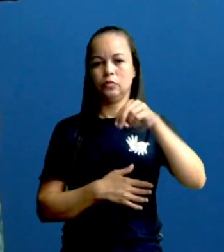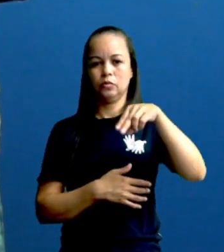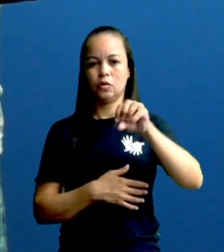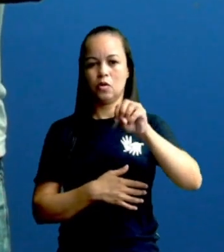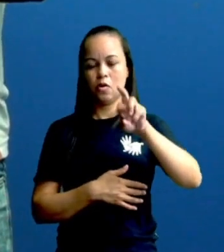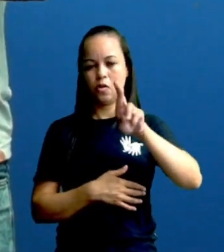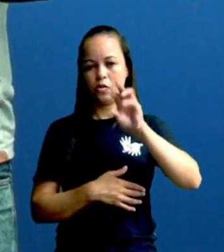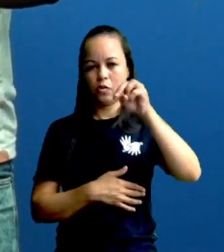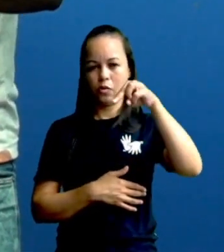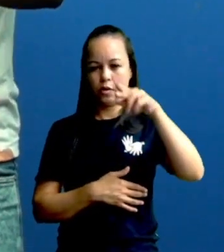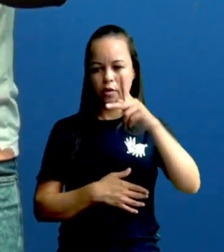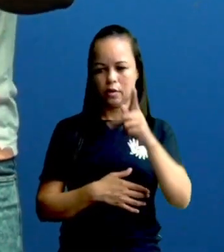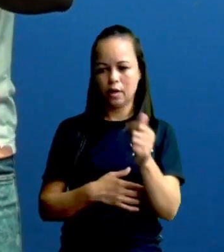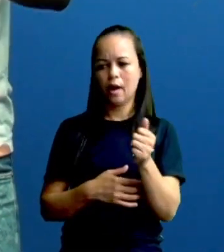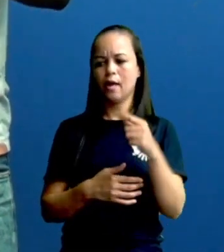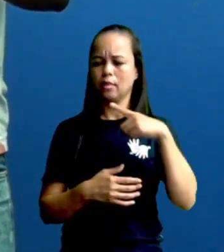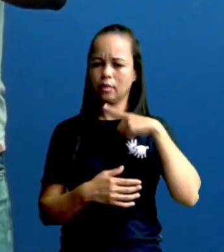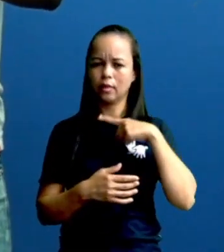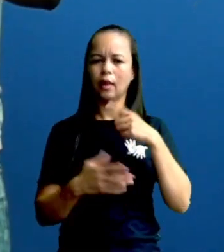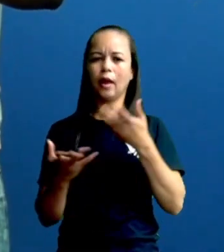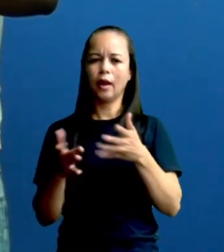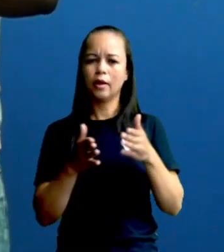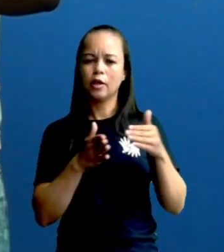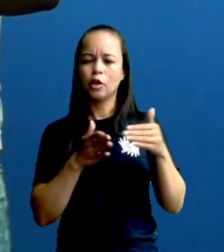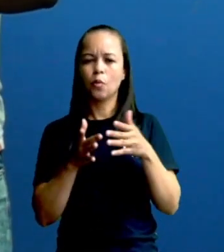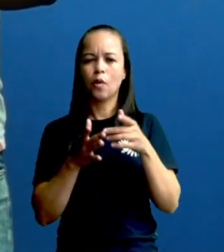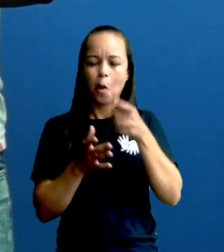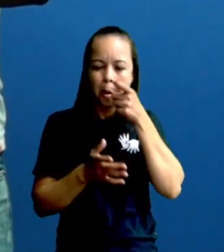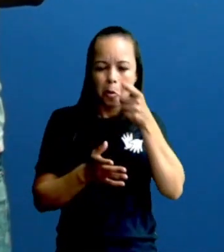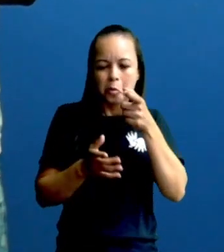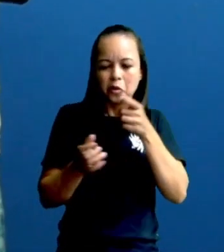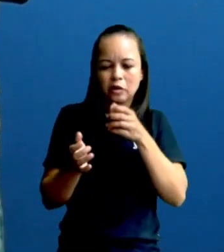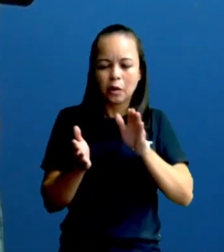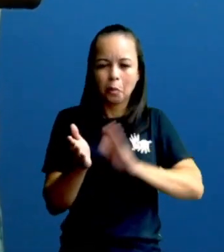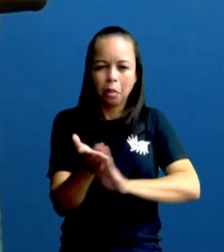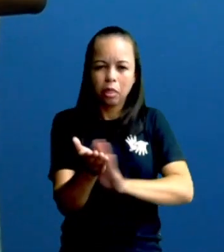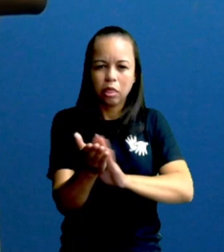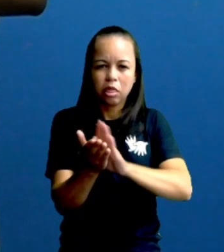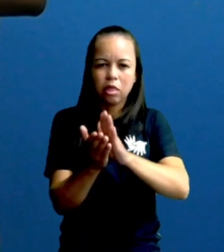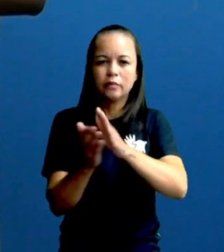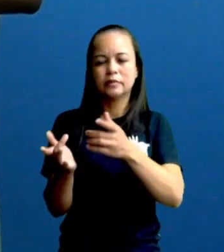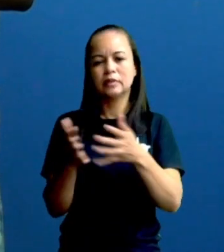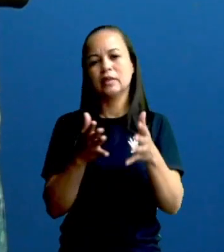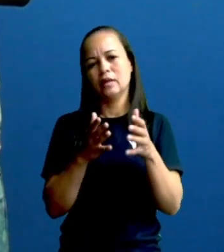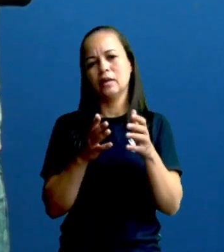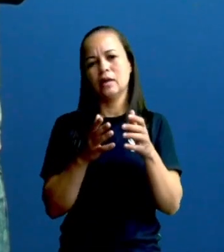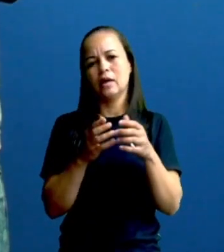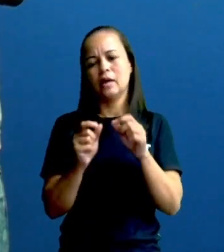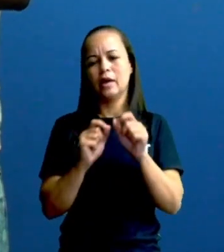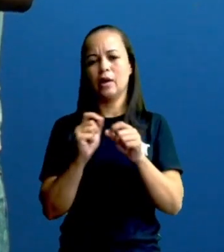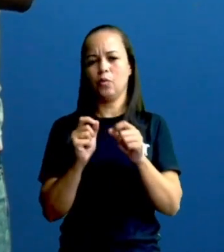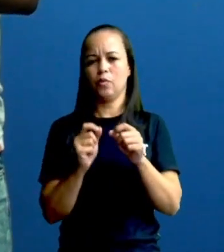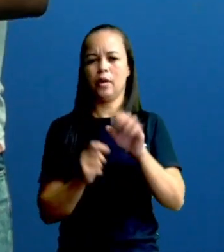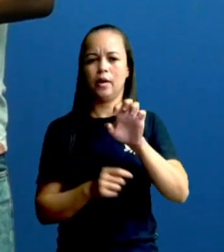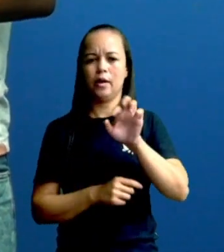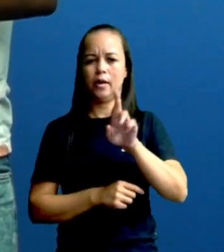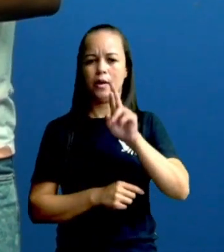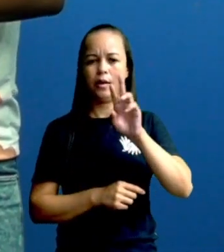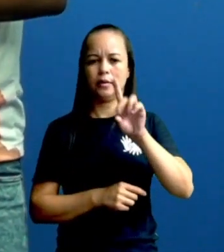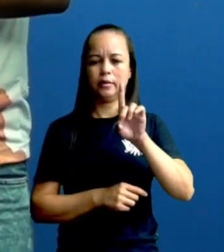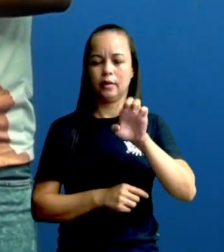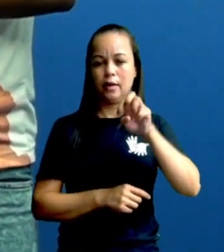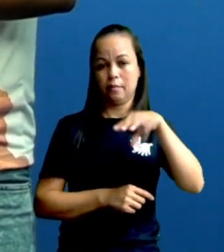que gosta muito de dar proximidade com os humanos, muito curiosa, e que é endêmica, ou seja, um animal endêmico só existe naquele